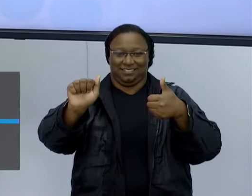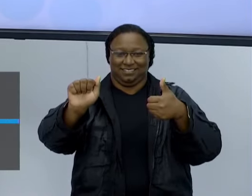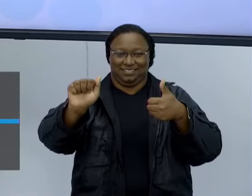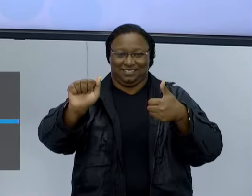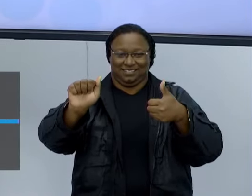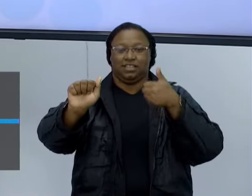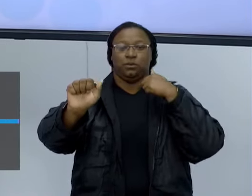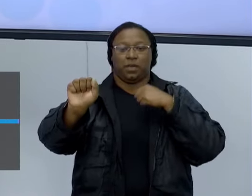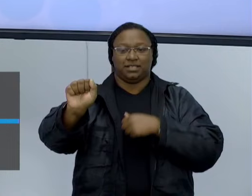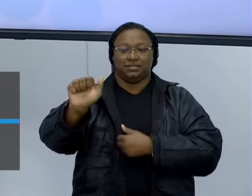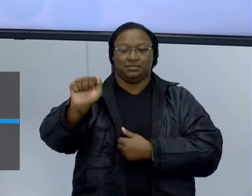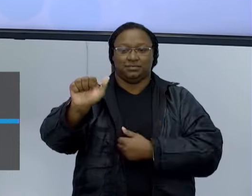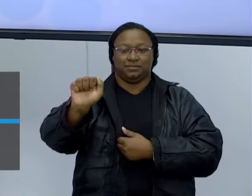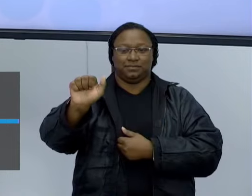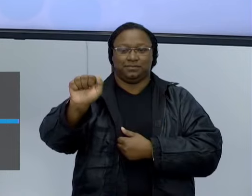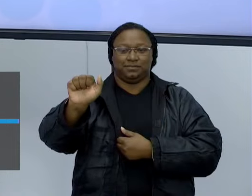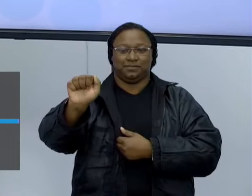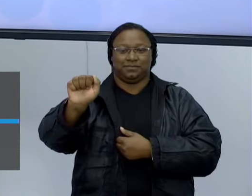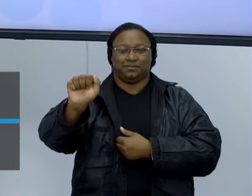Isa, né?